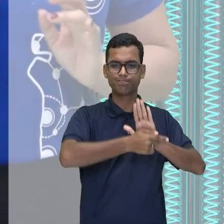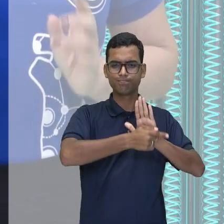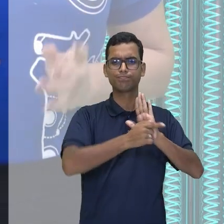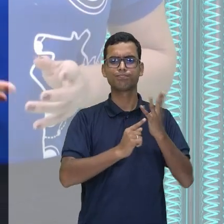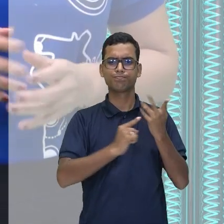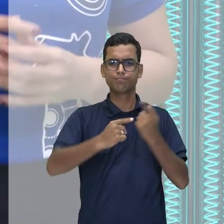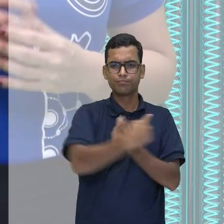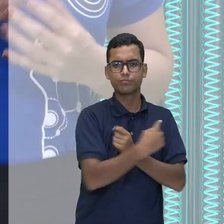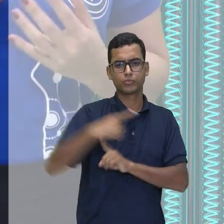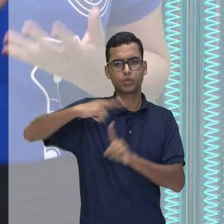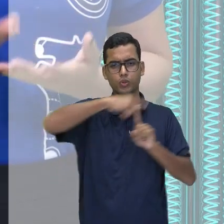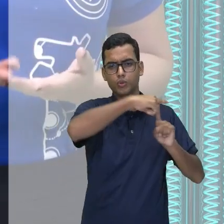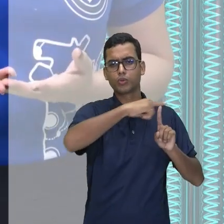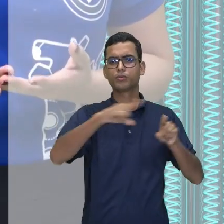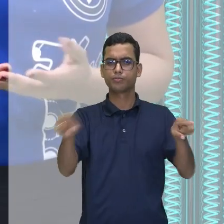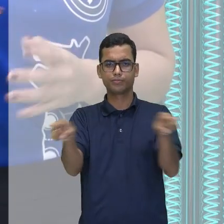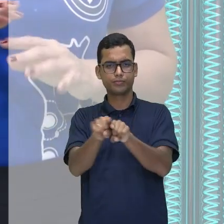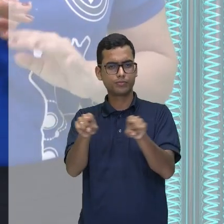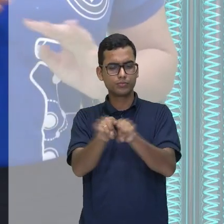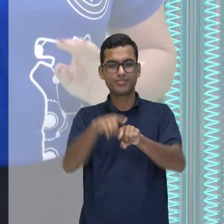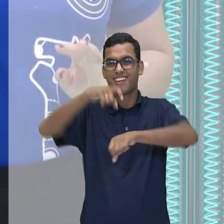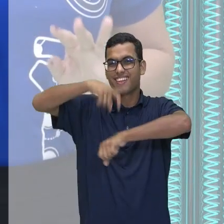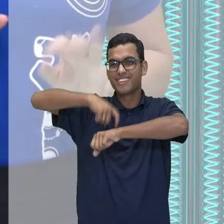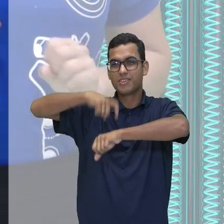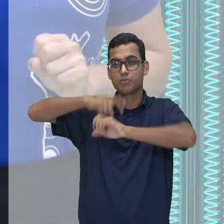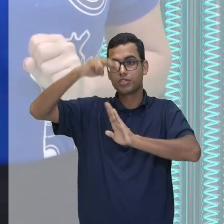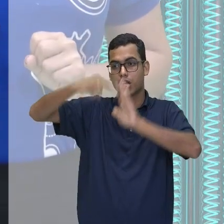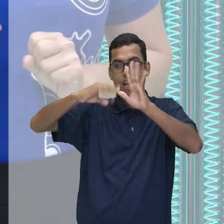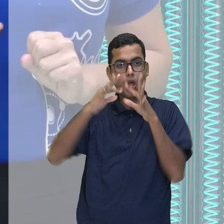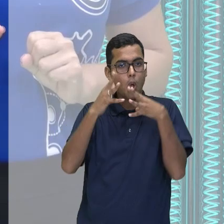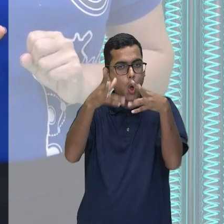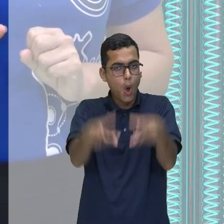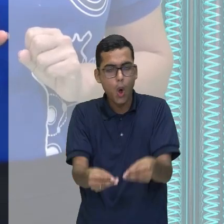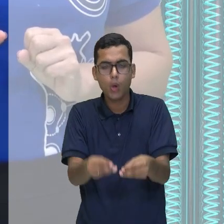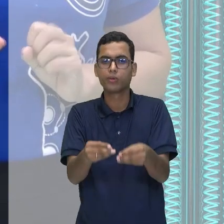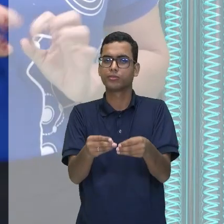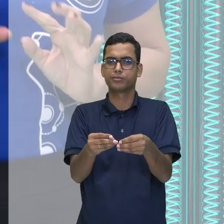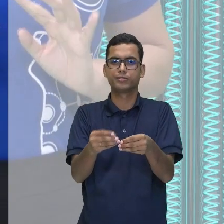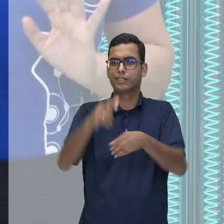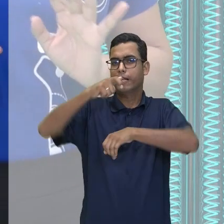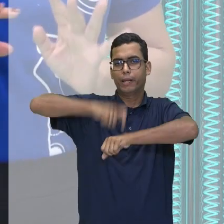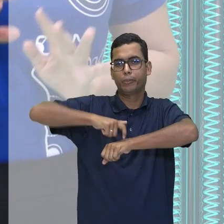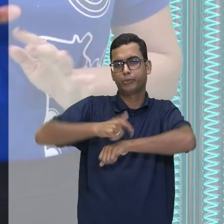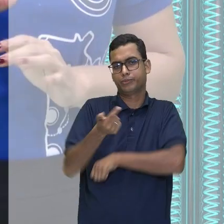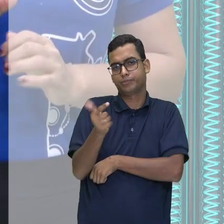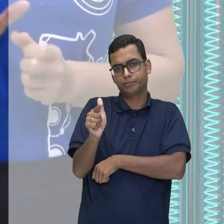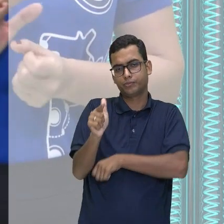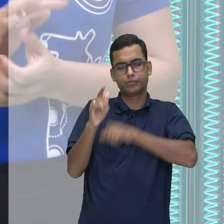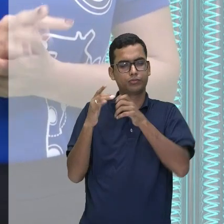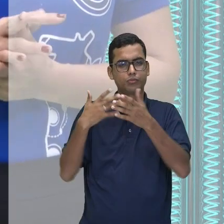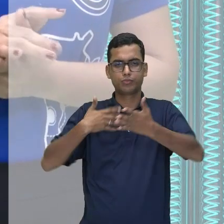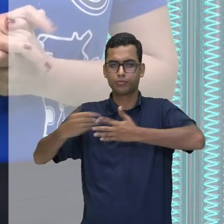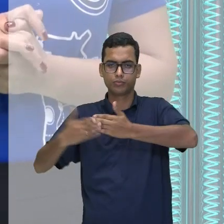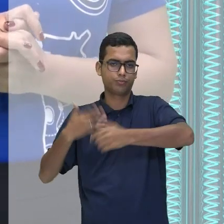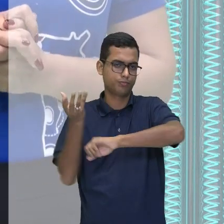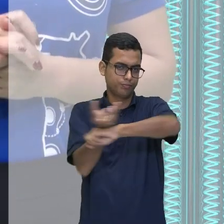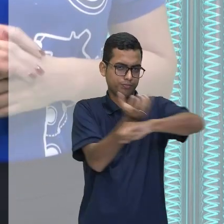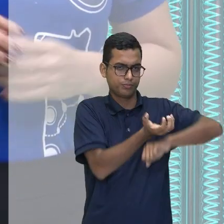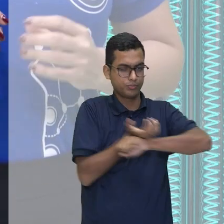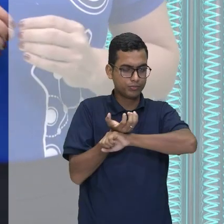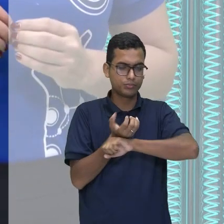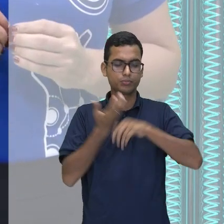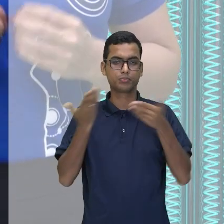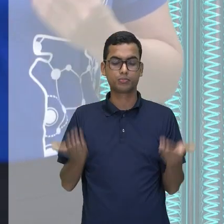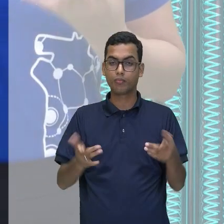texto. Não pode, gente, não tem tempo para isso. Isso vale para tudo, não só para a língua inglesa, certo? Mas e aí, o que a gente pode